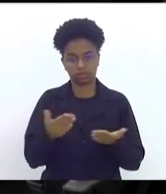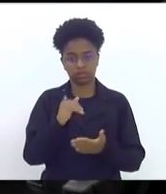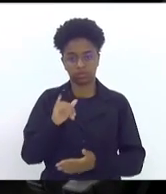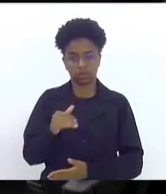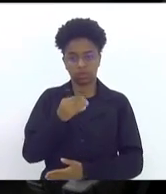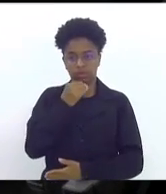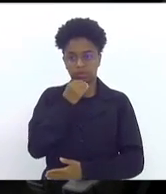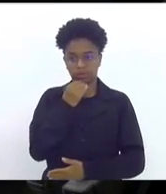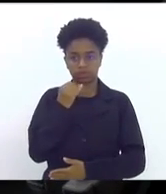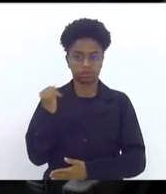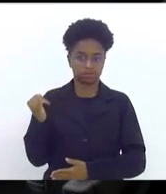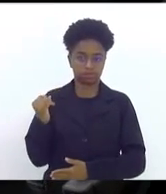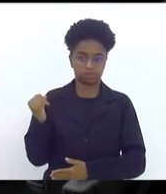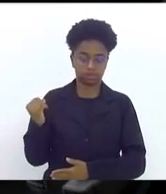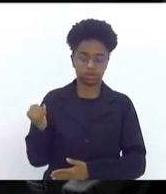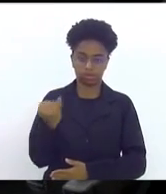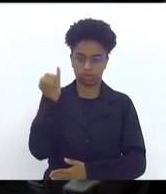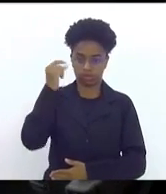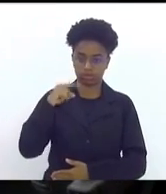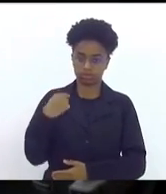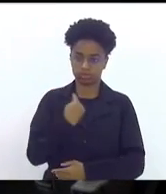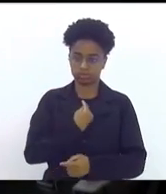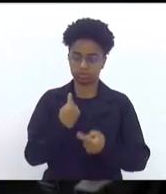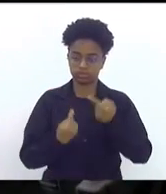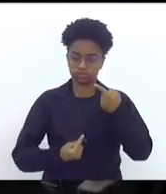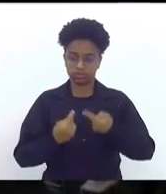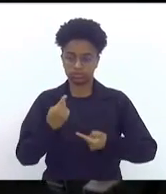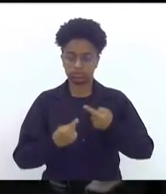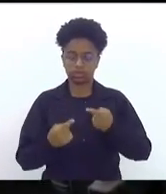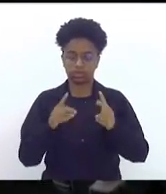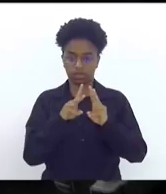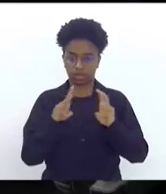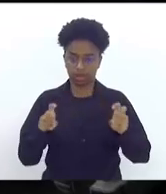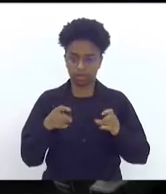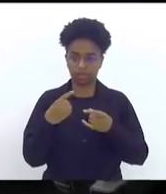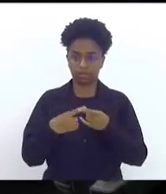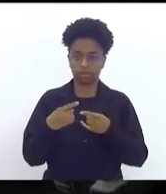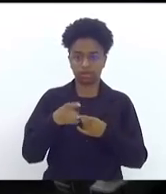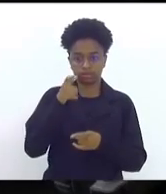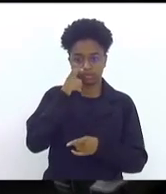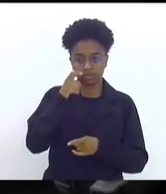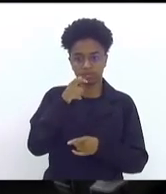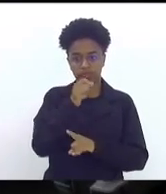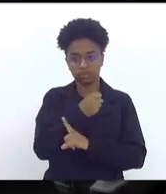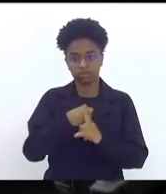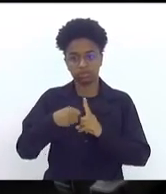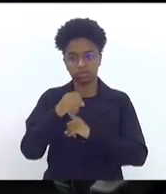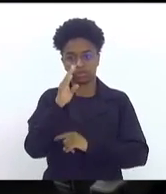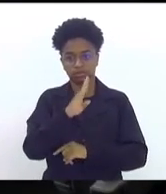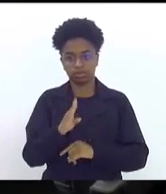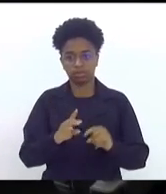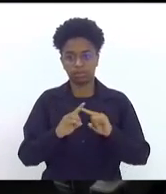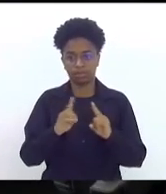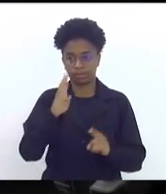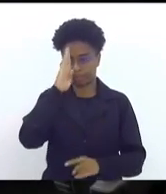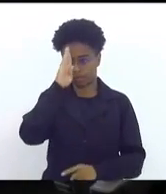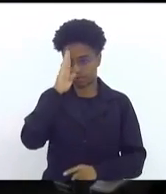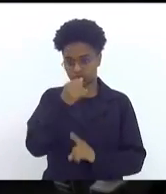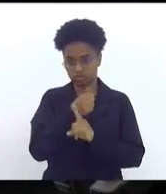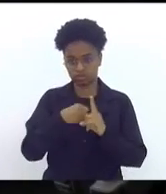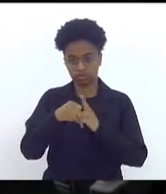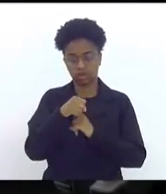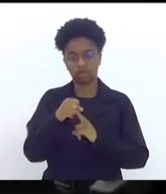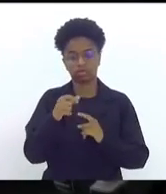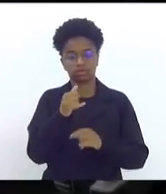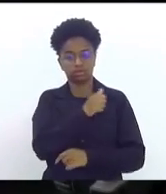para a gente discutir esse problema, que é um problema que interessa toda a sociedade brasileira, aqui mais especificamente a sociedade fluminense,